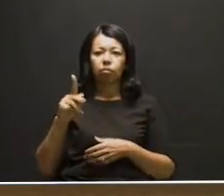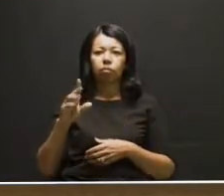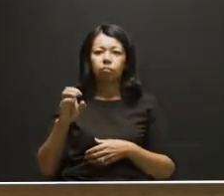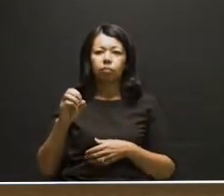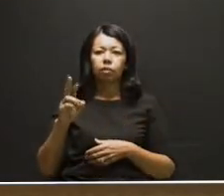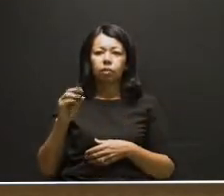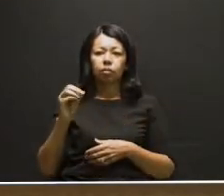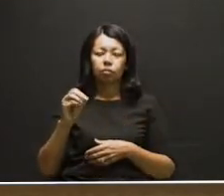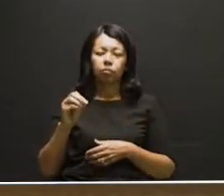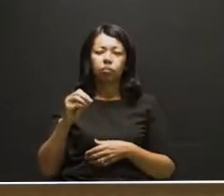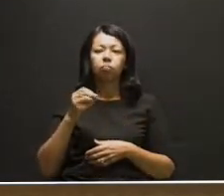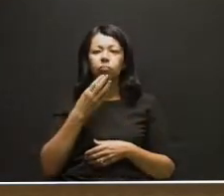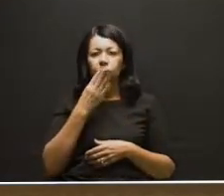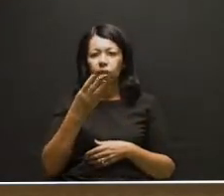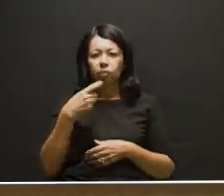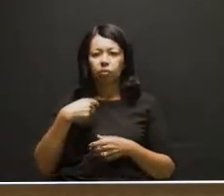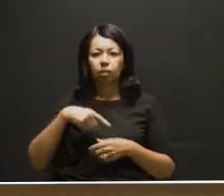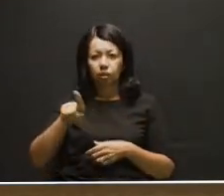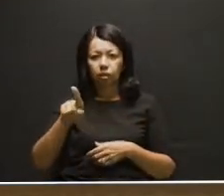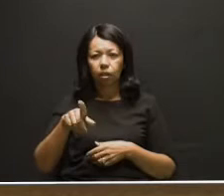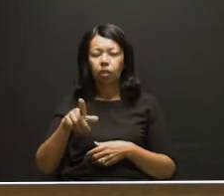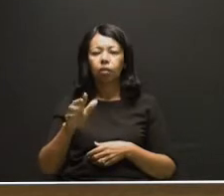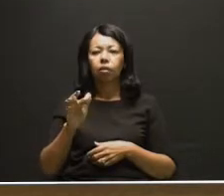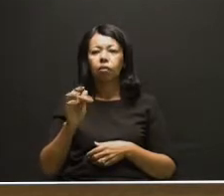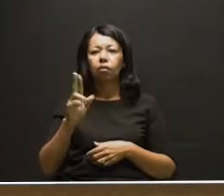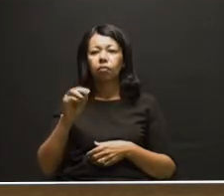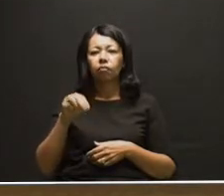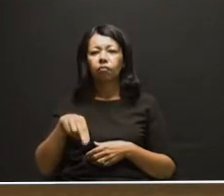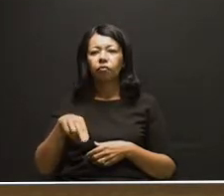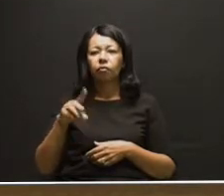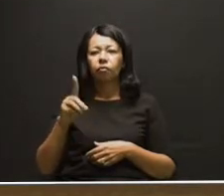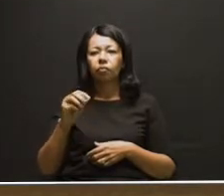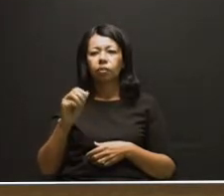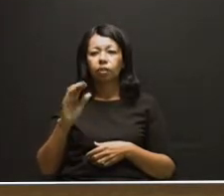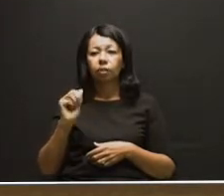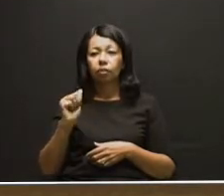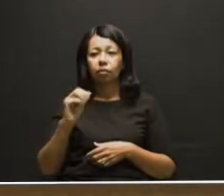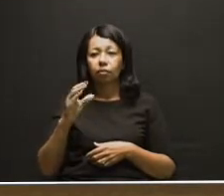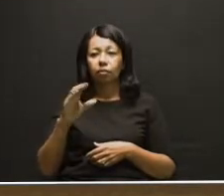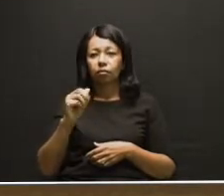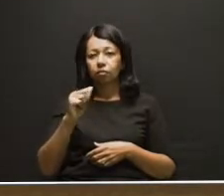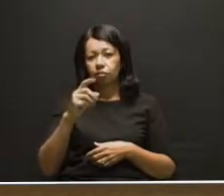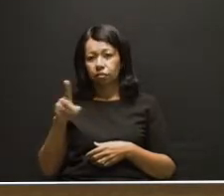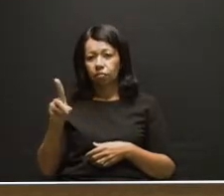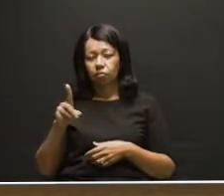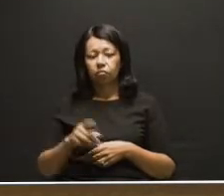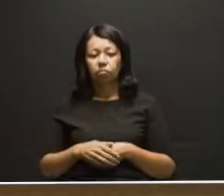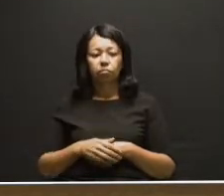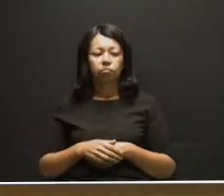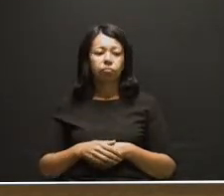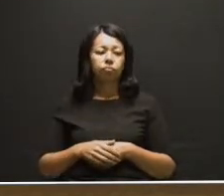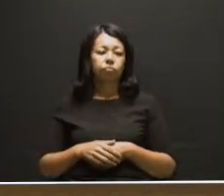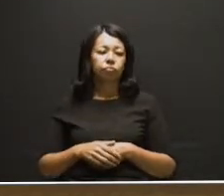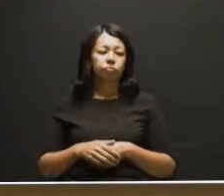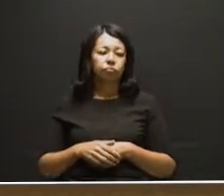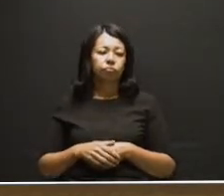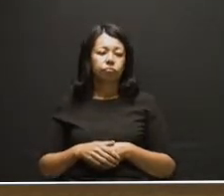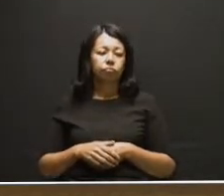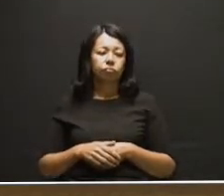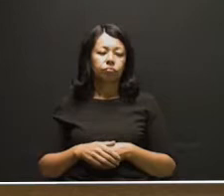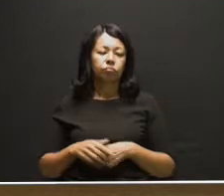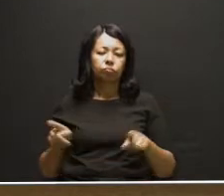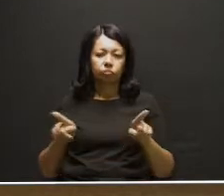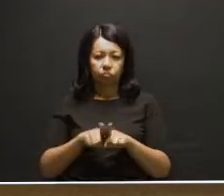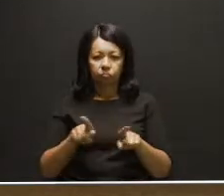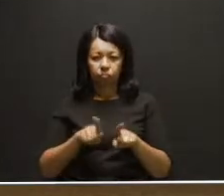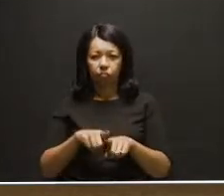permanência da fundação com algumas observações que eles façam a gente aqui é ser mãe como